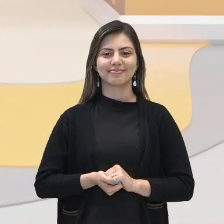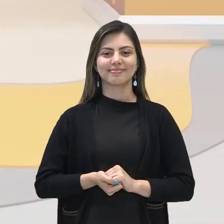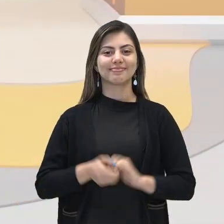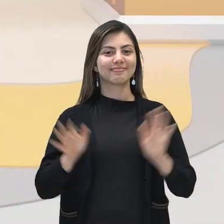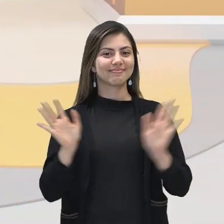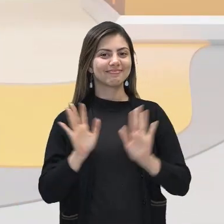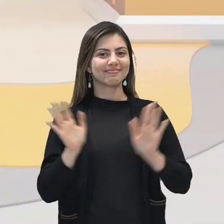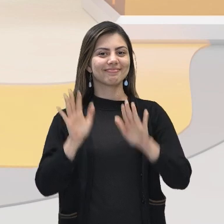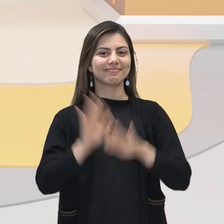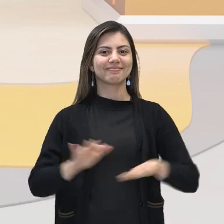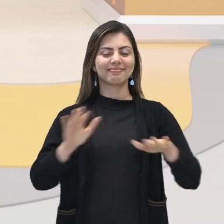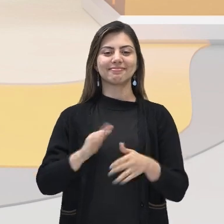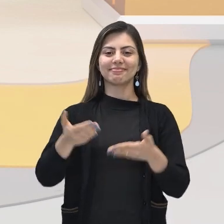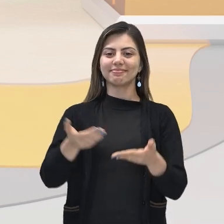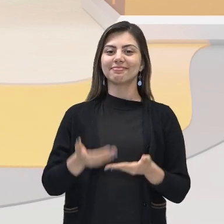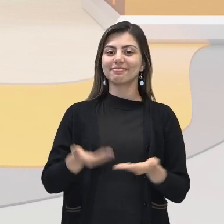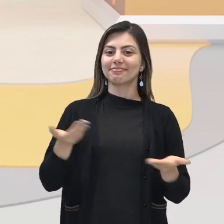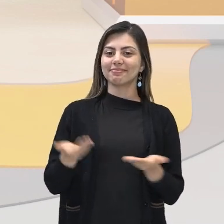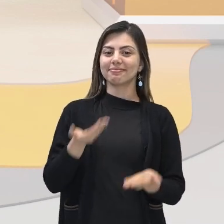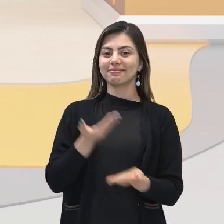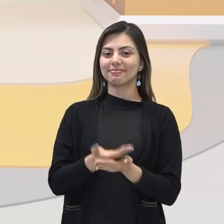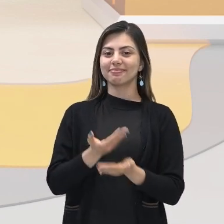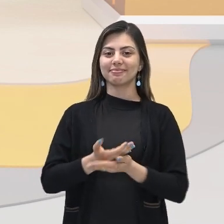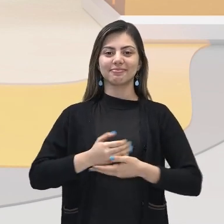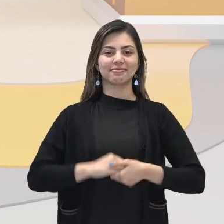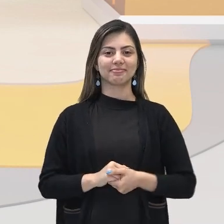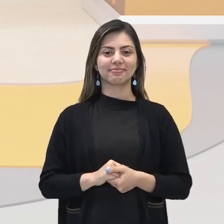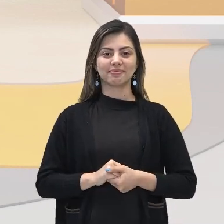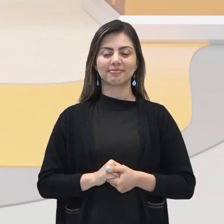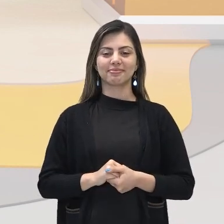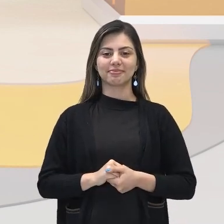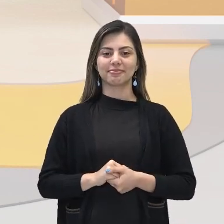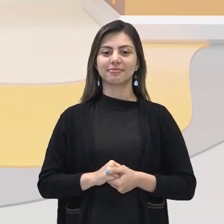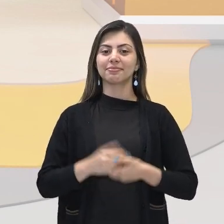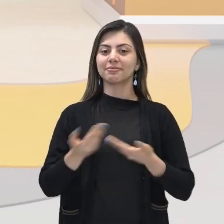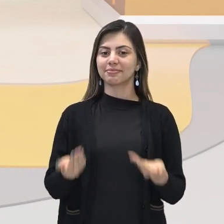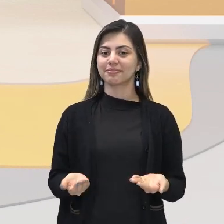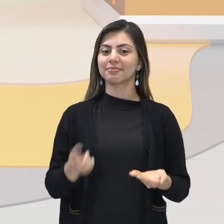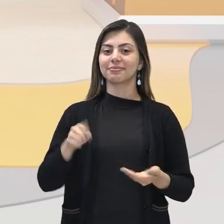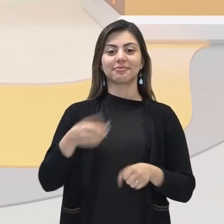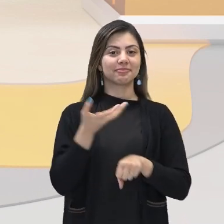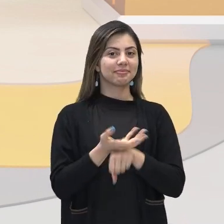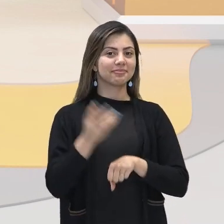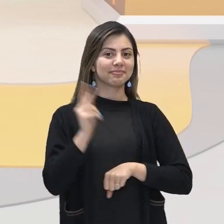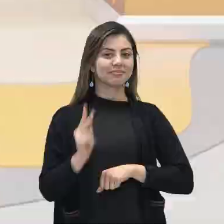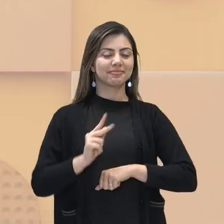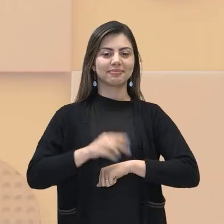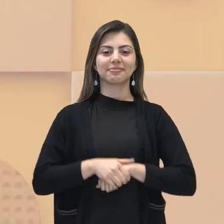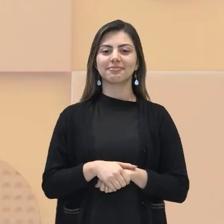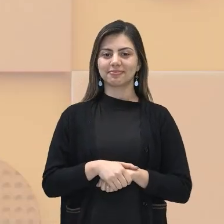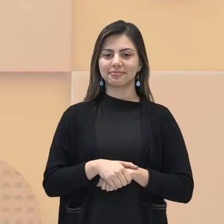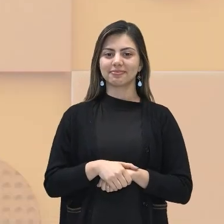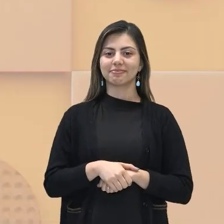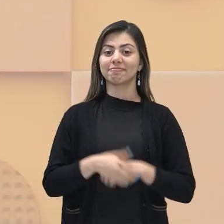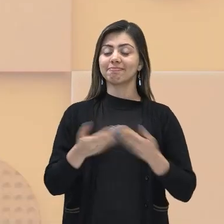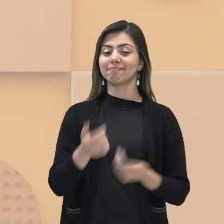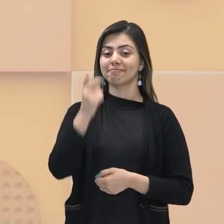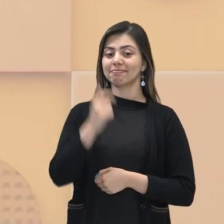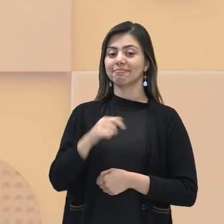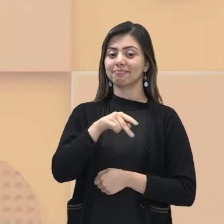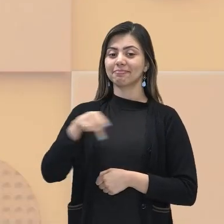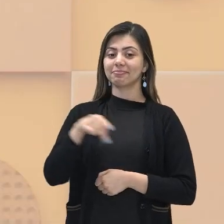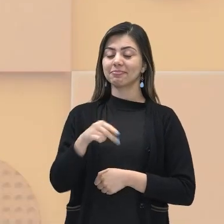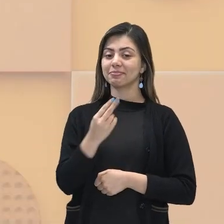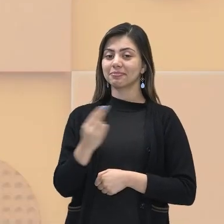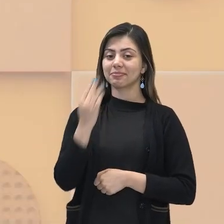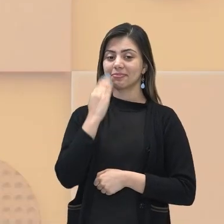Olá, sejam todos muito bem-vindos e bem-vindas à nossa aula de História. Eu sou o professor